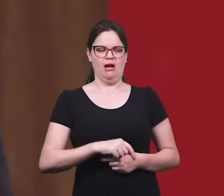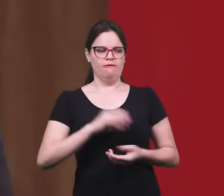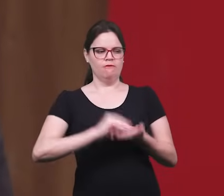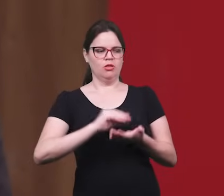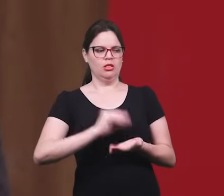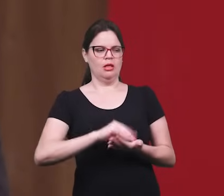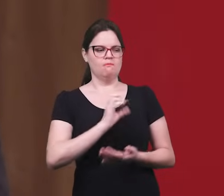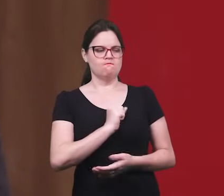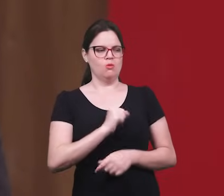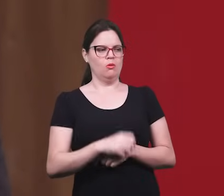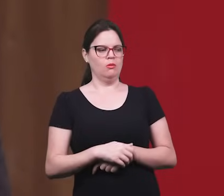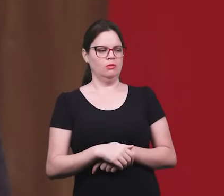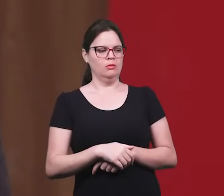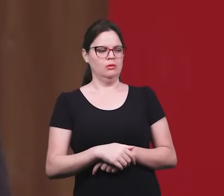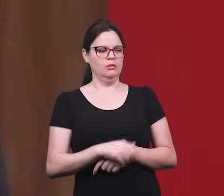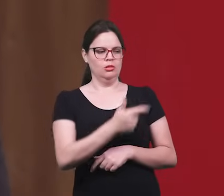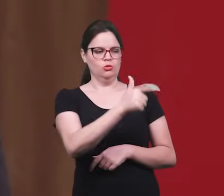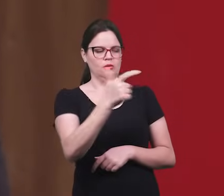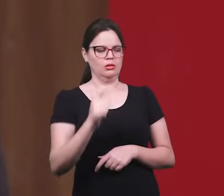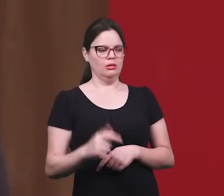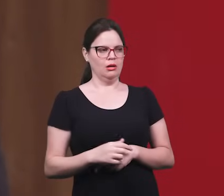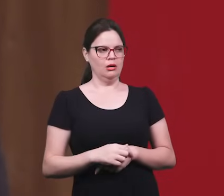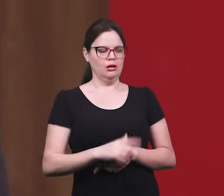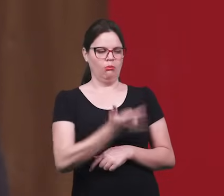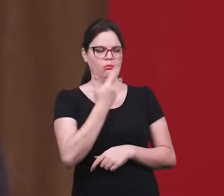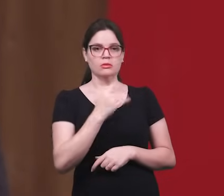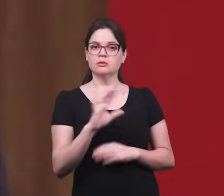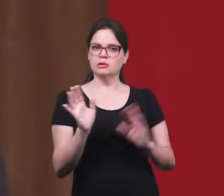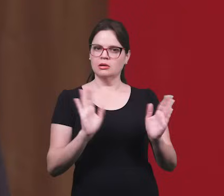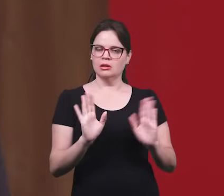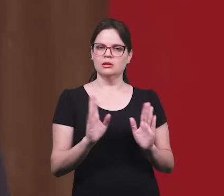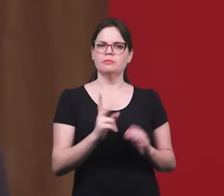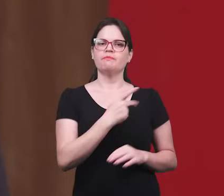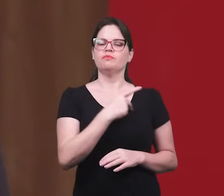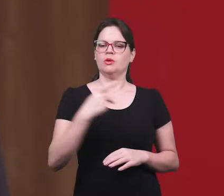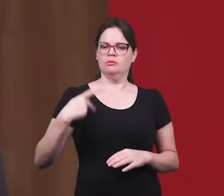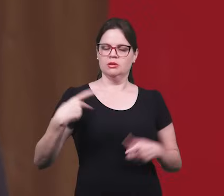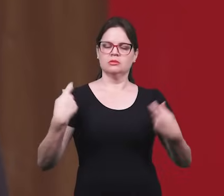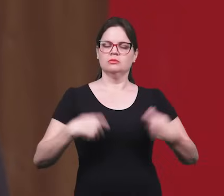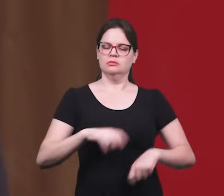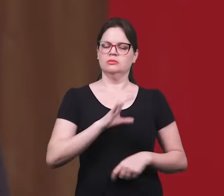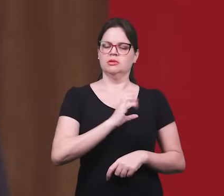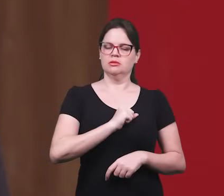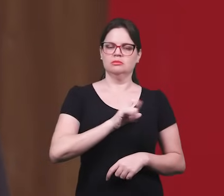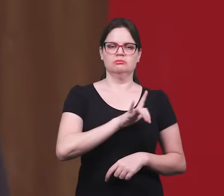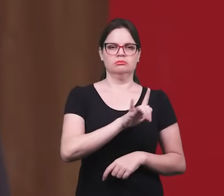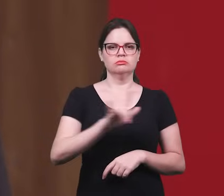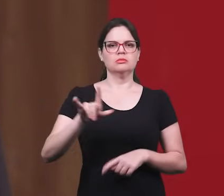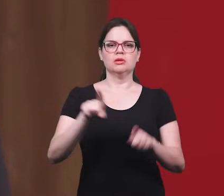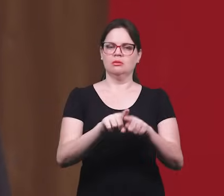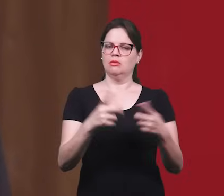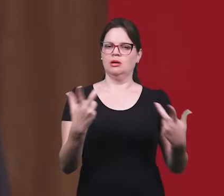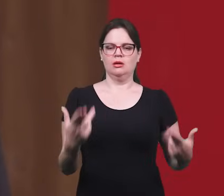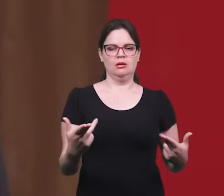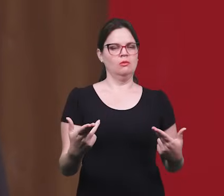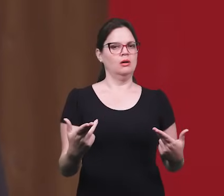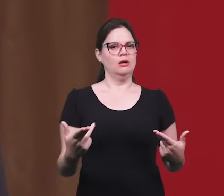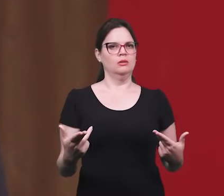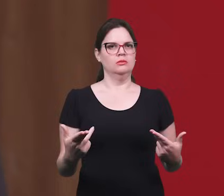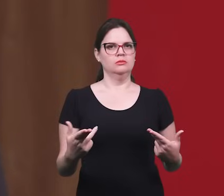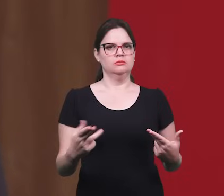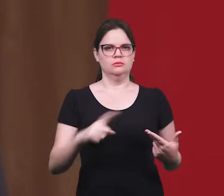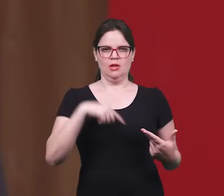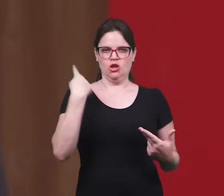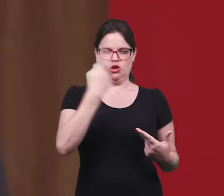amor no pastor não nós o pastor é devedor de amor quanto qualquer um outro membro Nós não somos